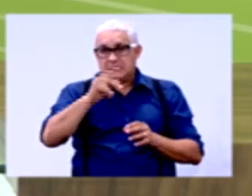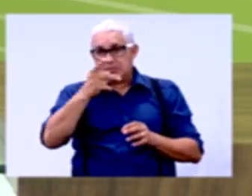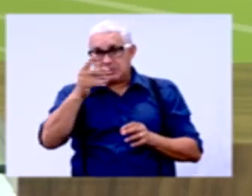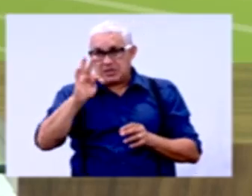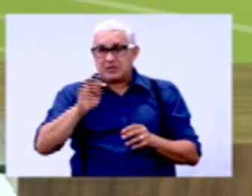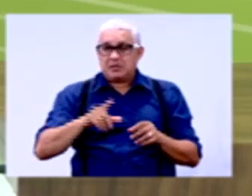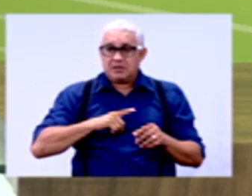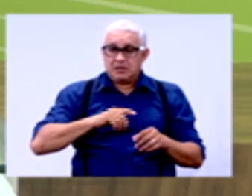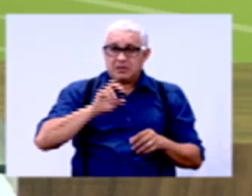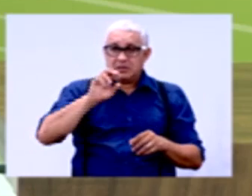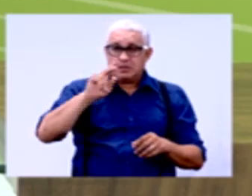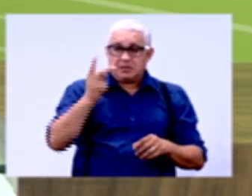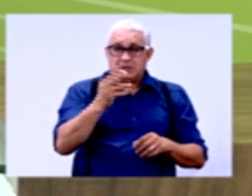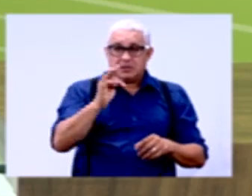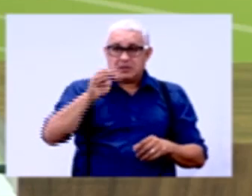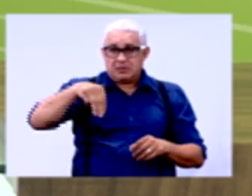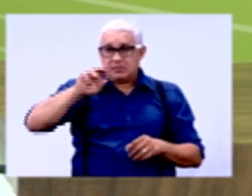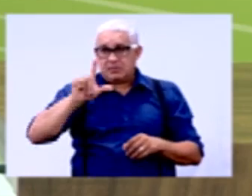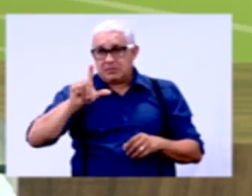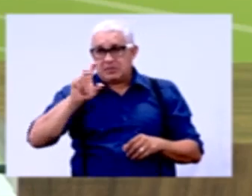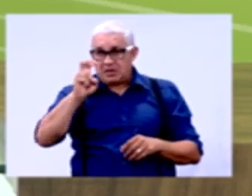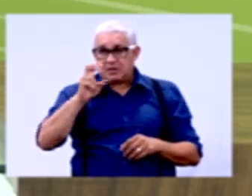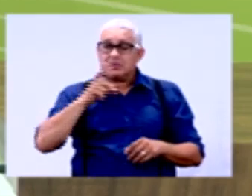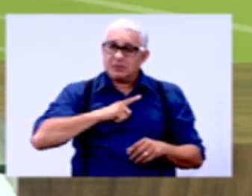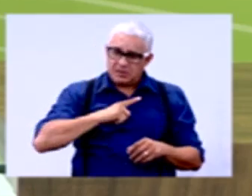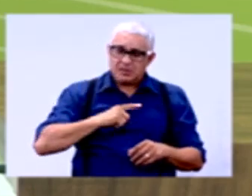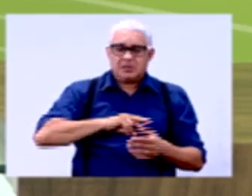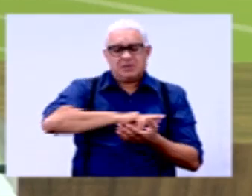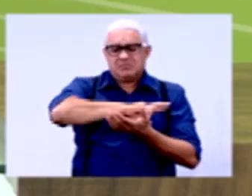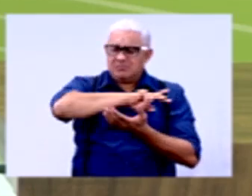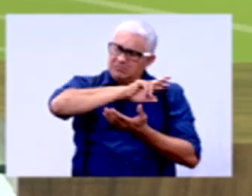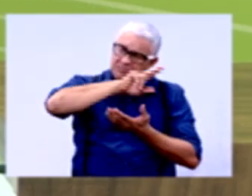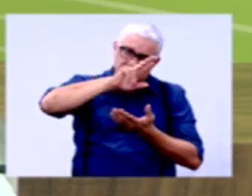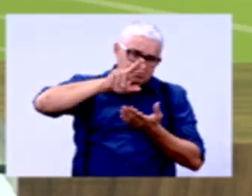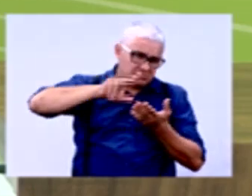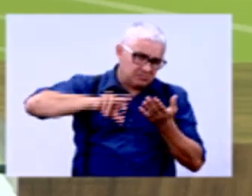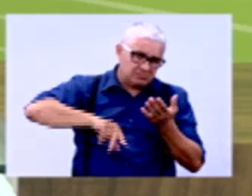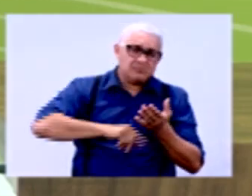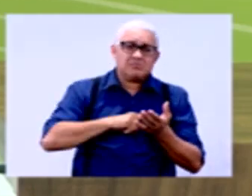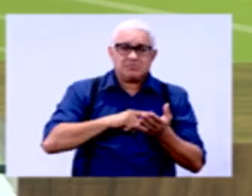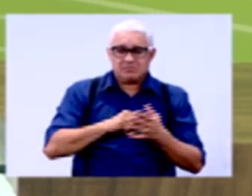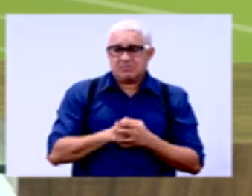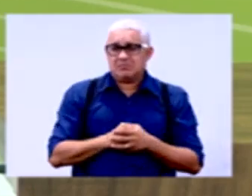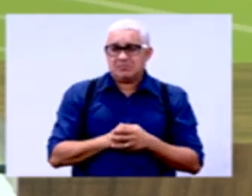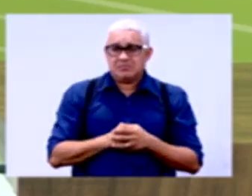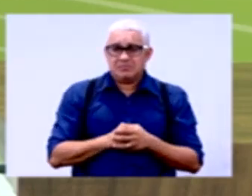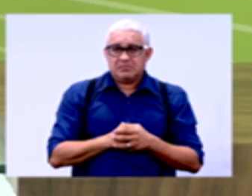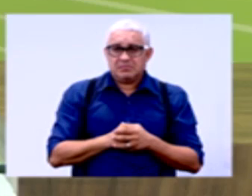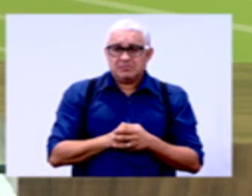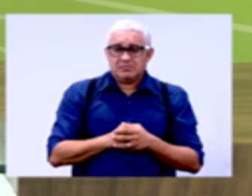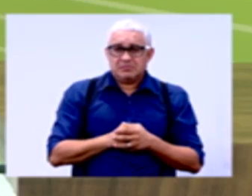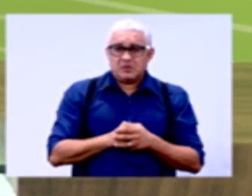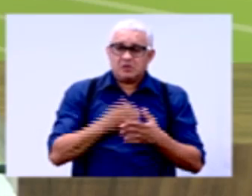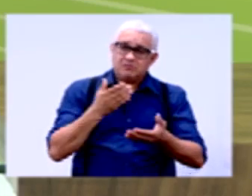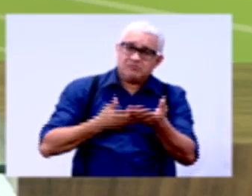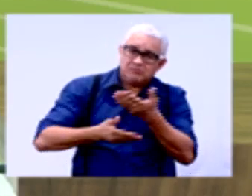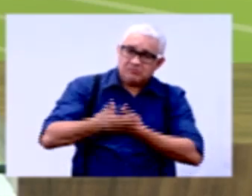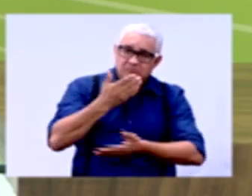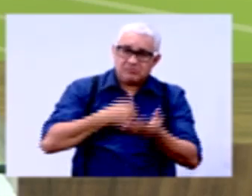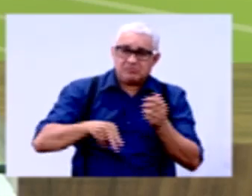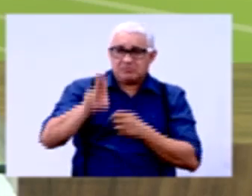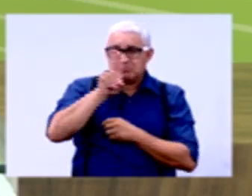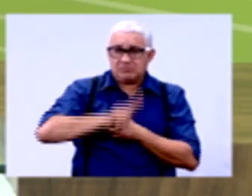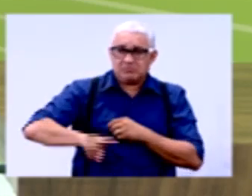ele já vem com muitos recursos referentes à interação com o